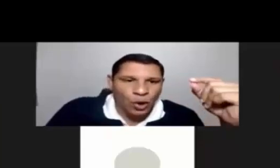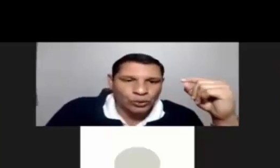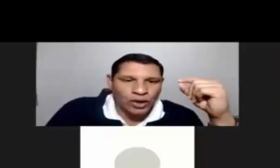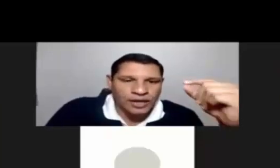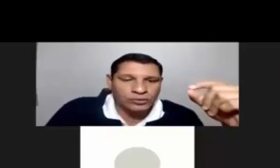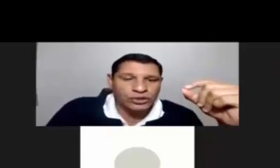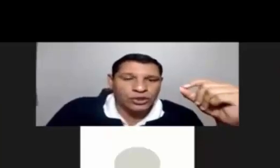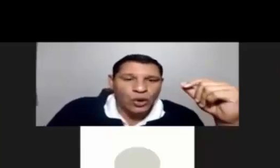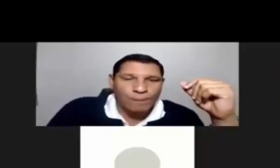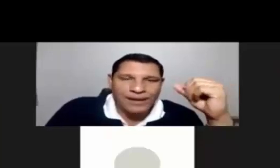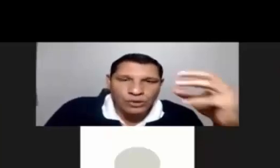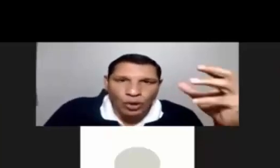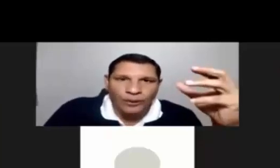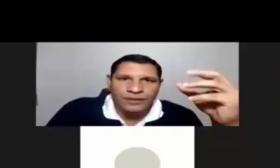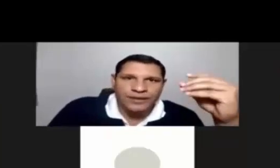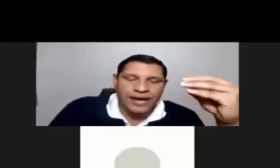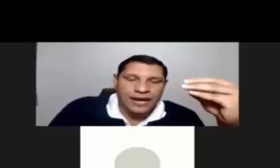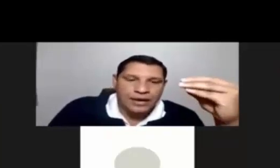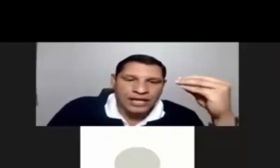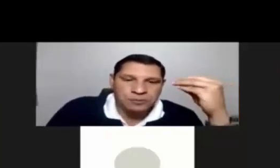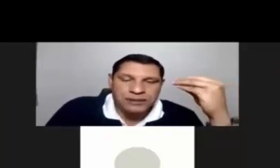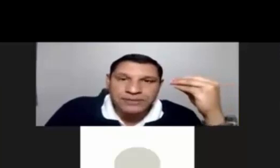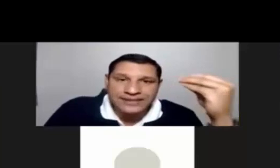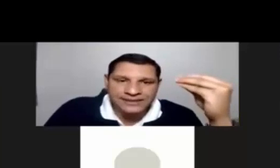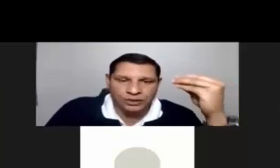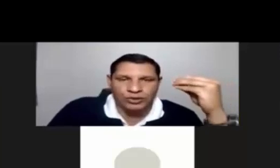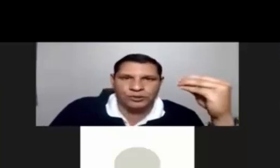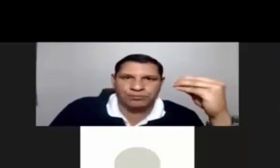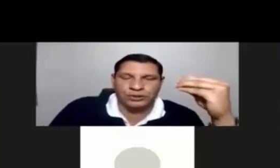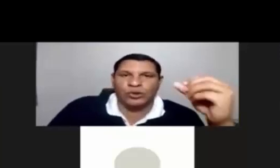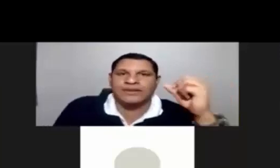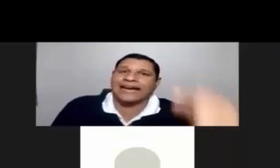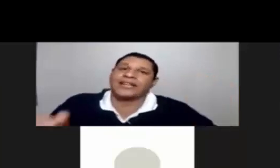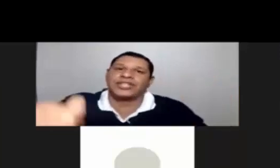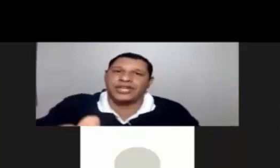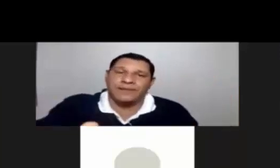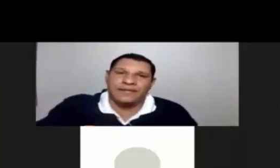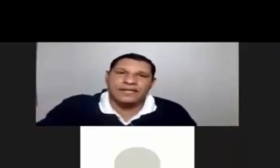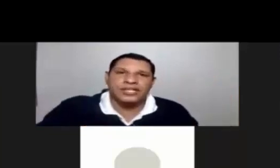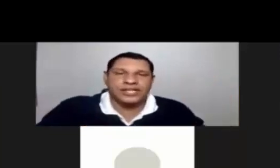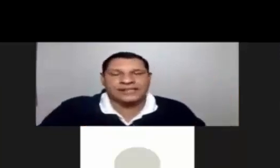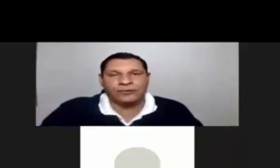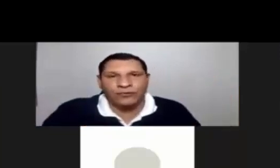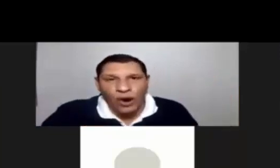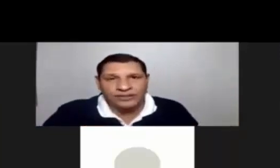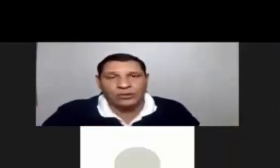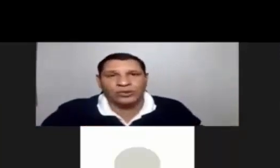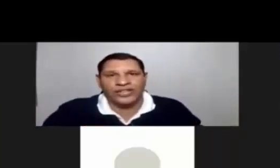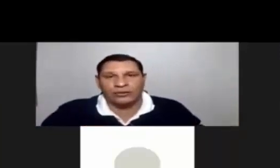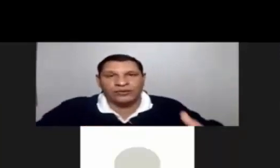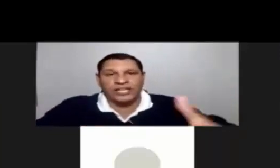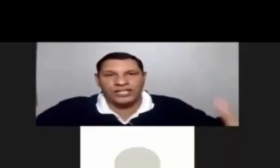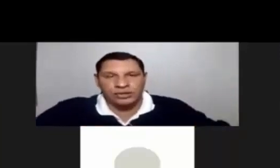outorgando-nos o penhor as primícias do espírito como garantia de que se formos